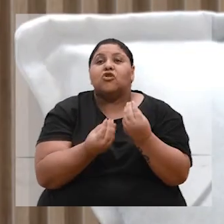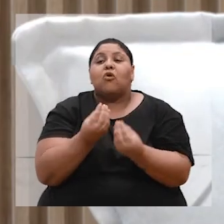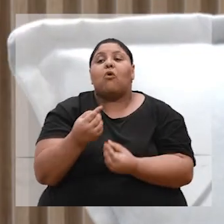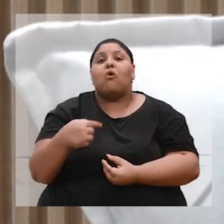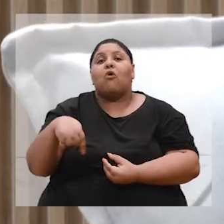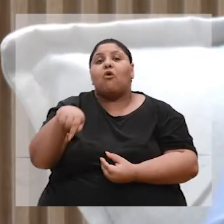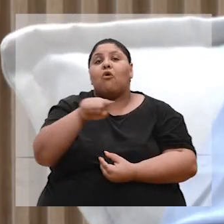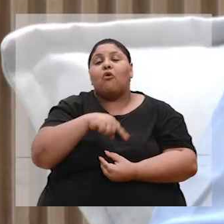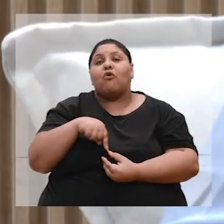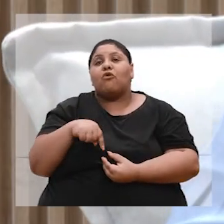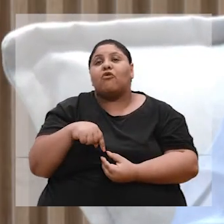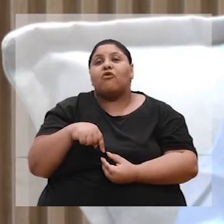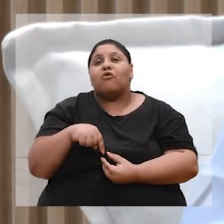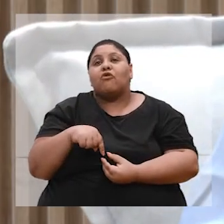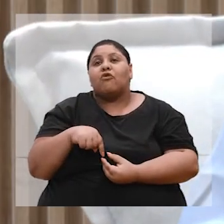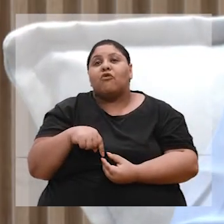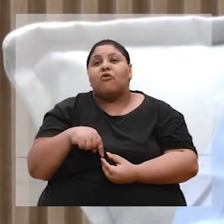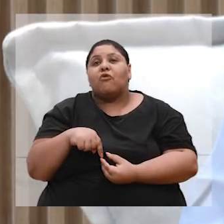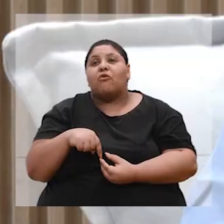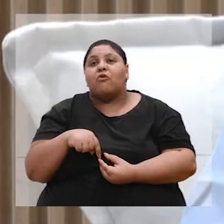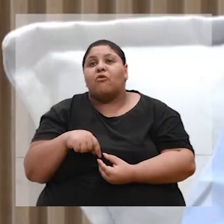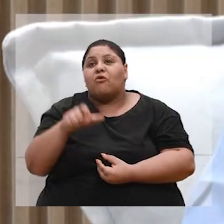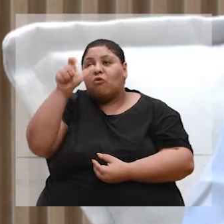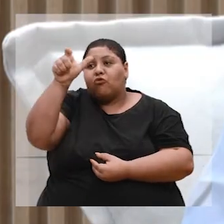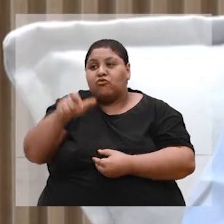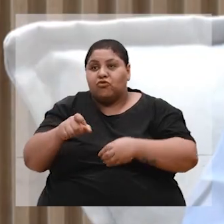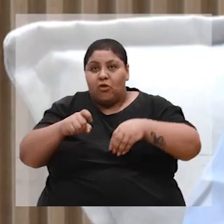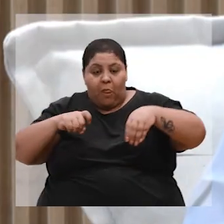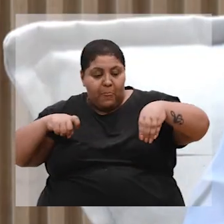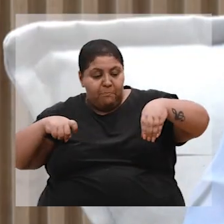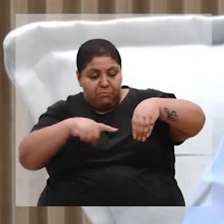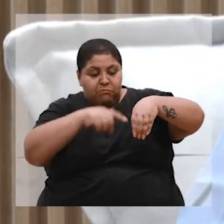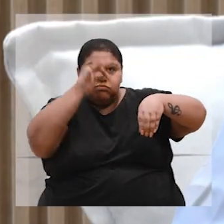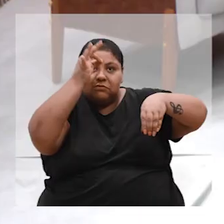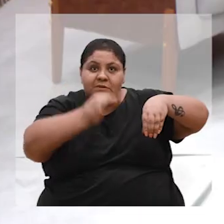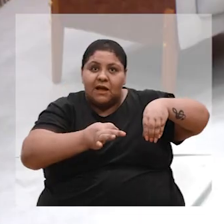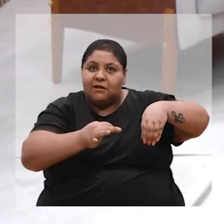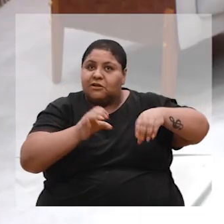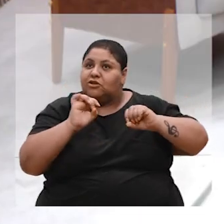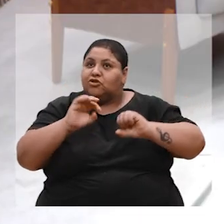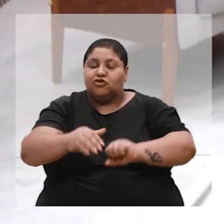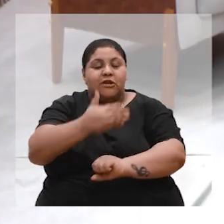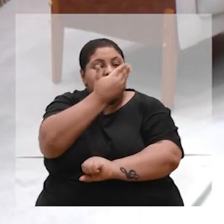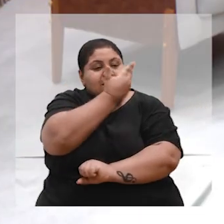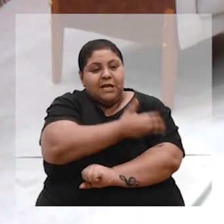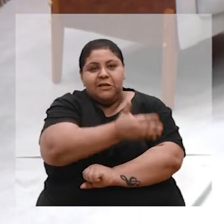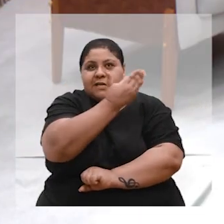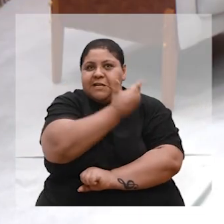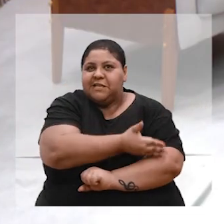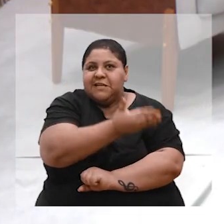Produzindo e lendo. Como é que a gente aprende, como é que um jogador de futebol acerta no gol, né?